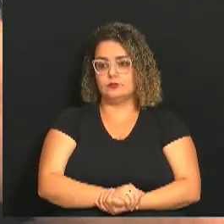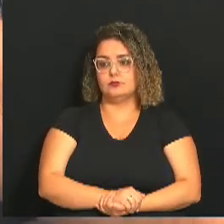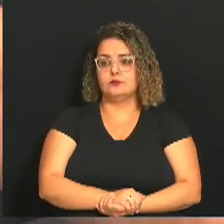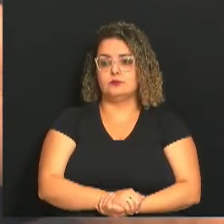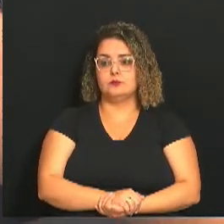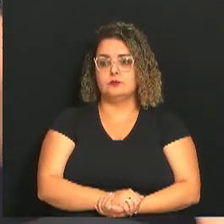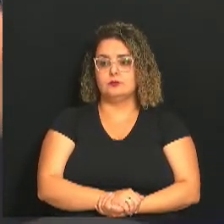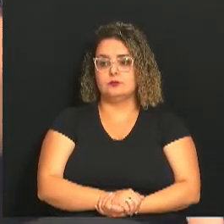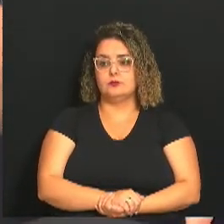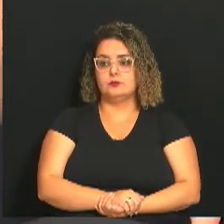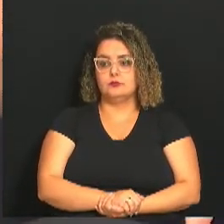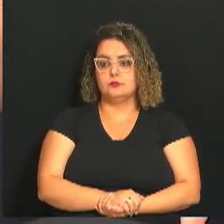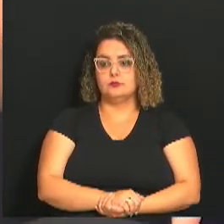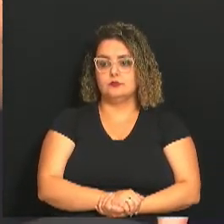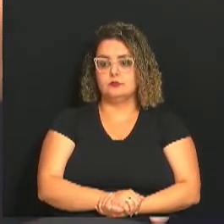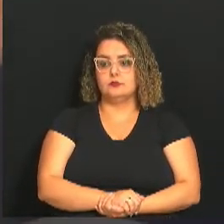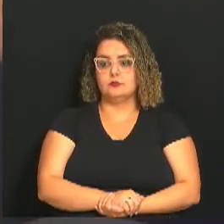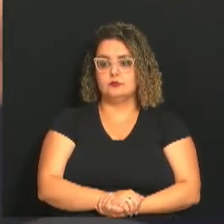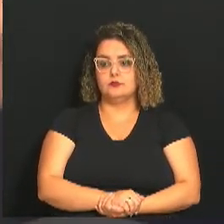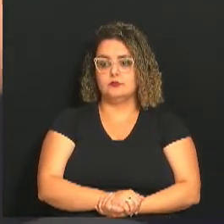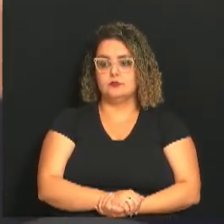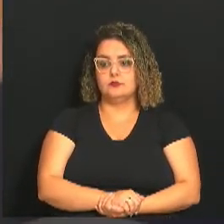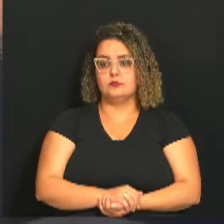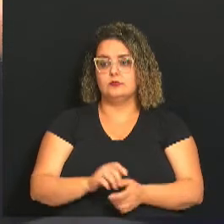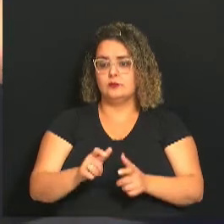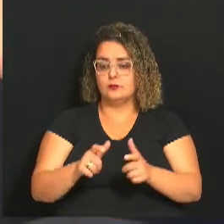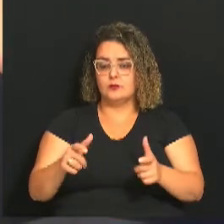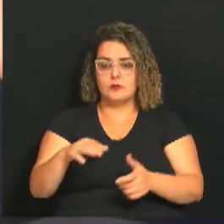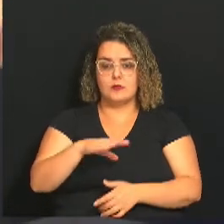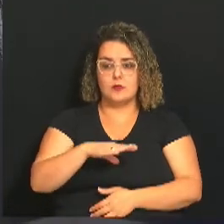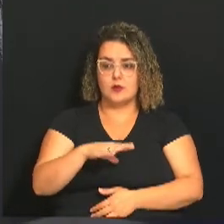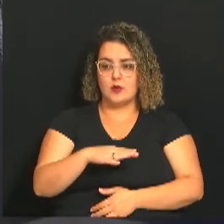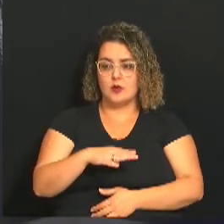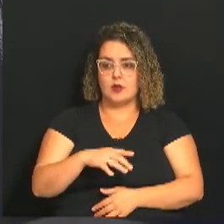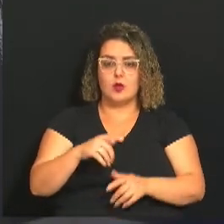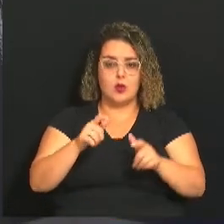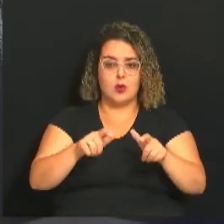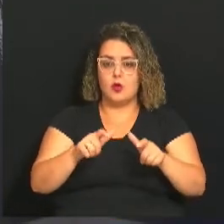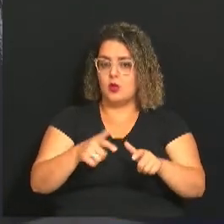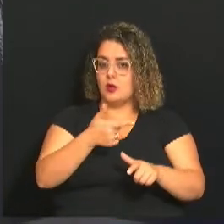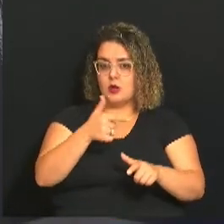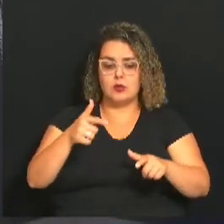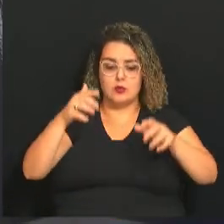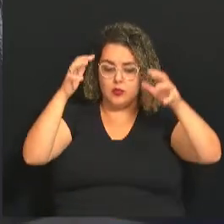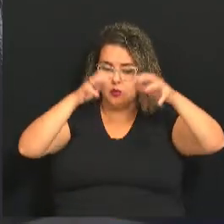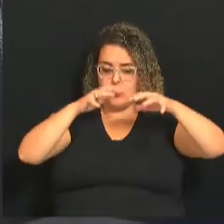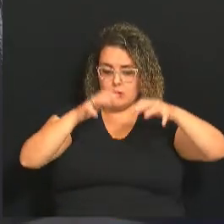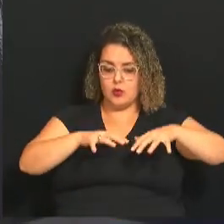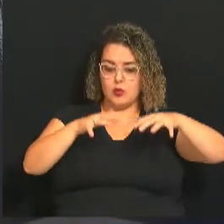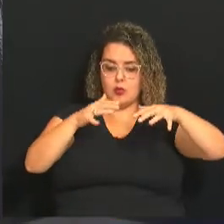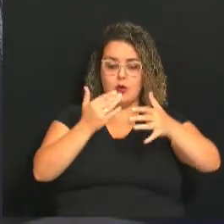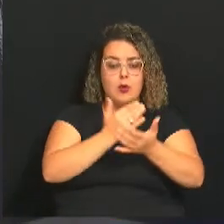em particular em grandes cidades, locais que não tinham alagamento passaram a ter.